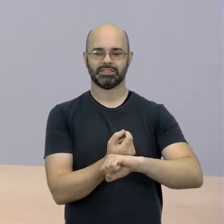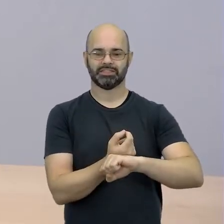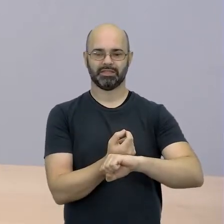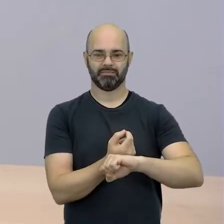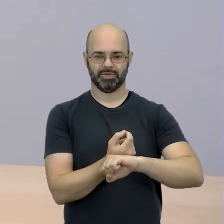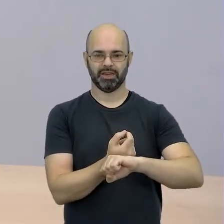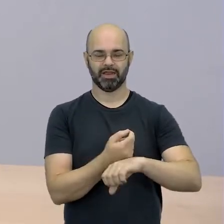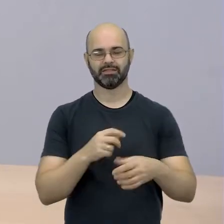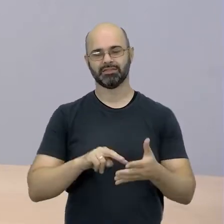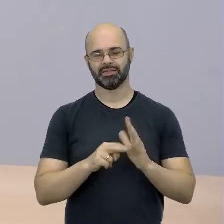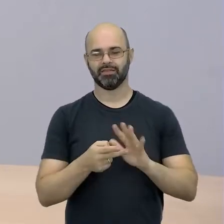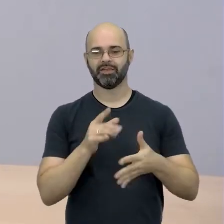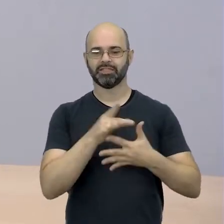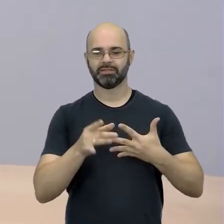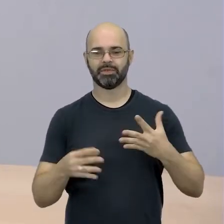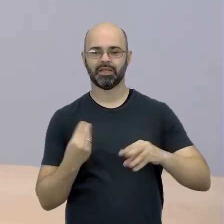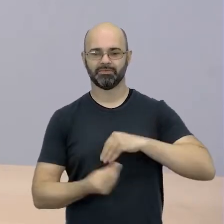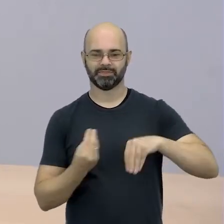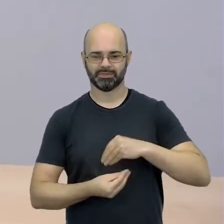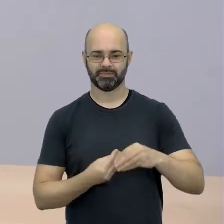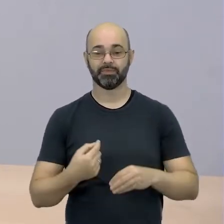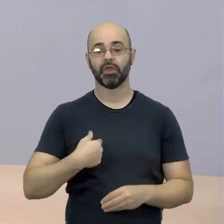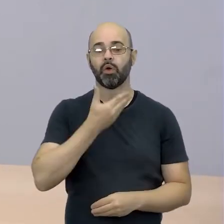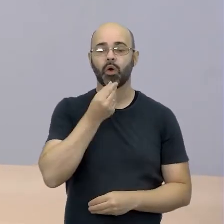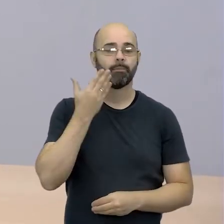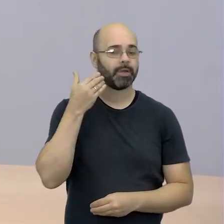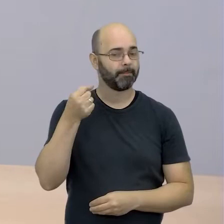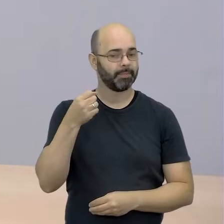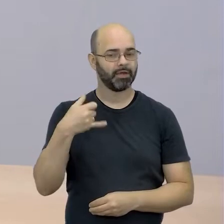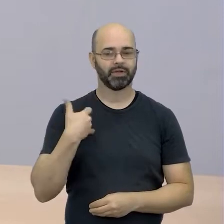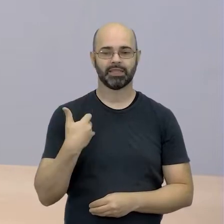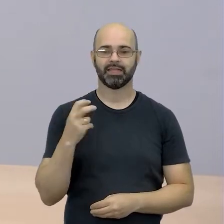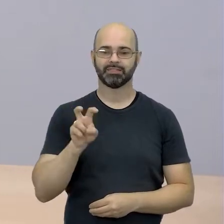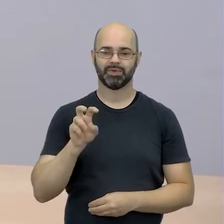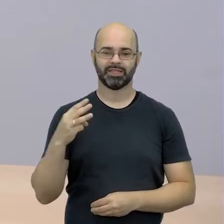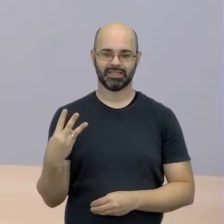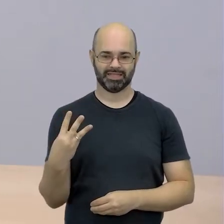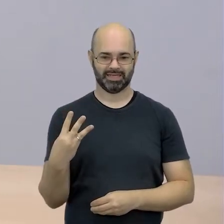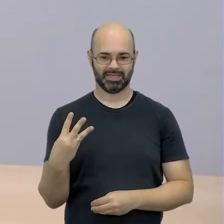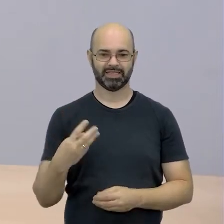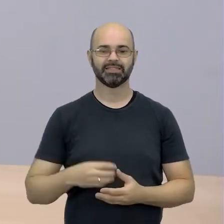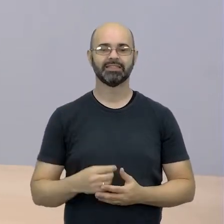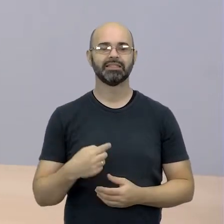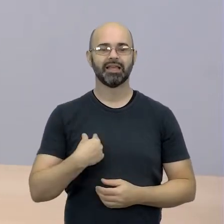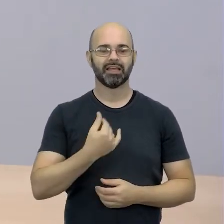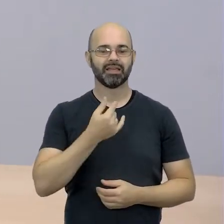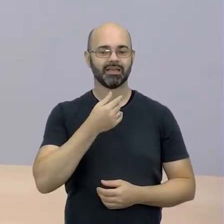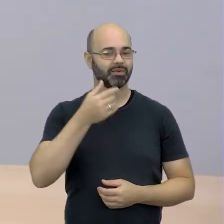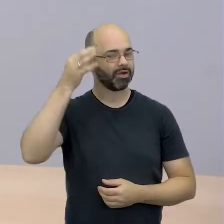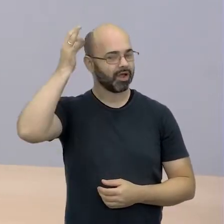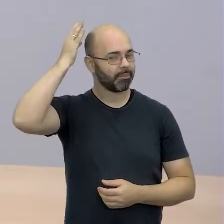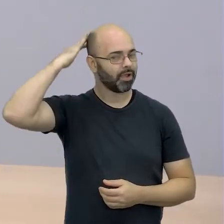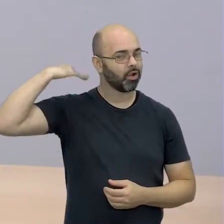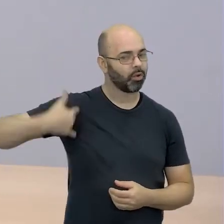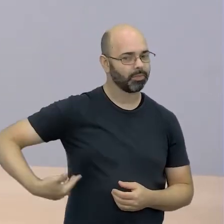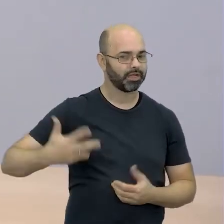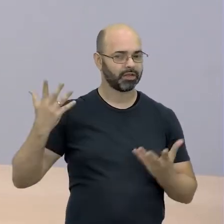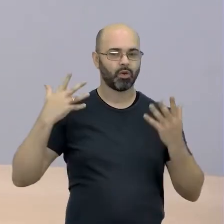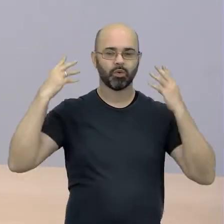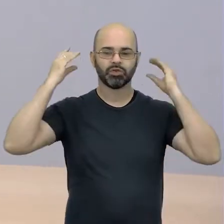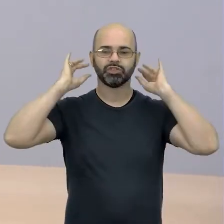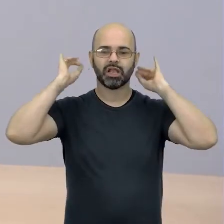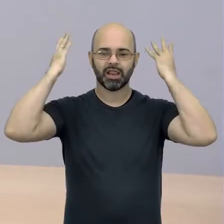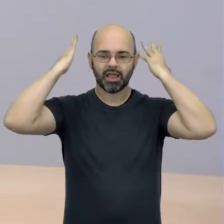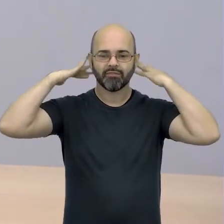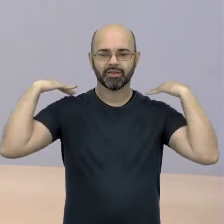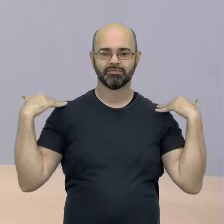homem branco, de 53 anos, tenho cabelos compridos, estão soltos hoje, uso barba.